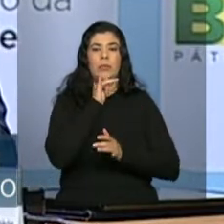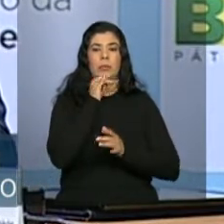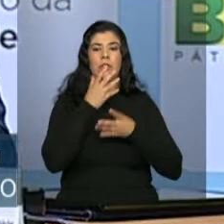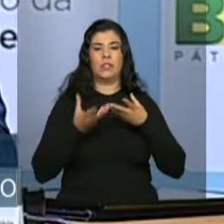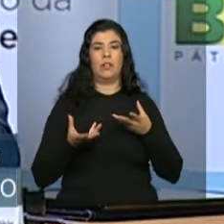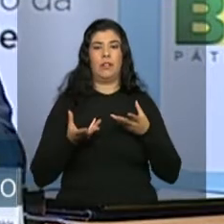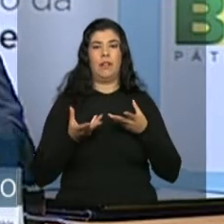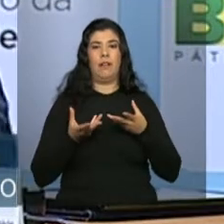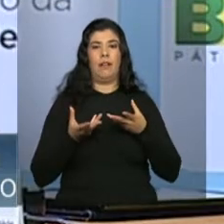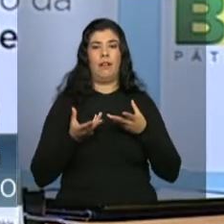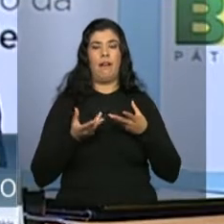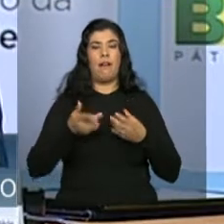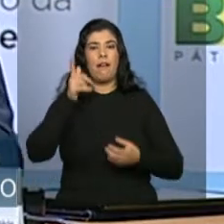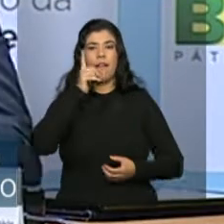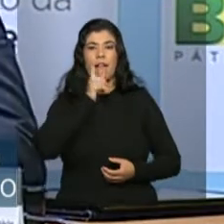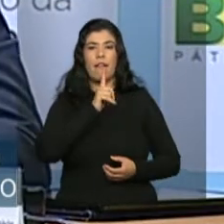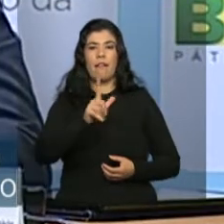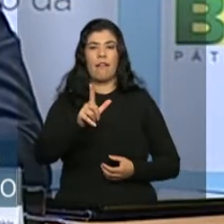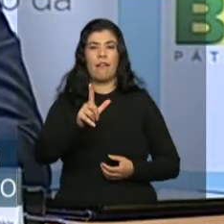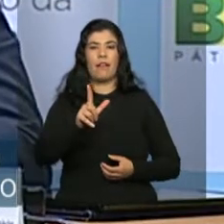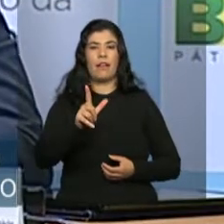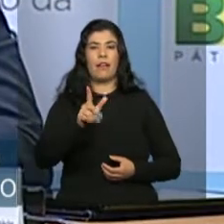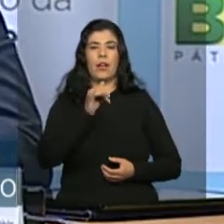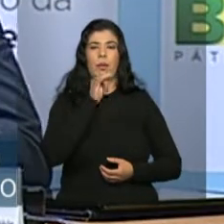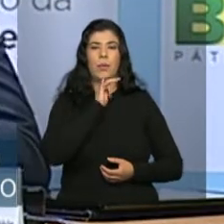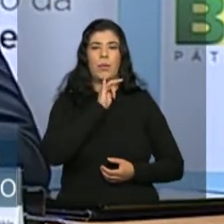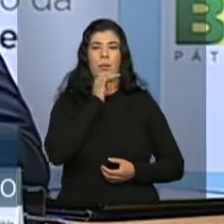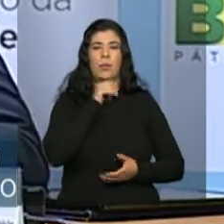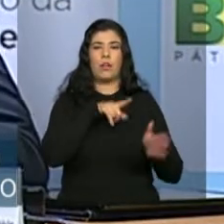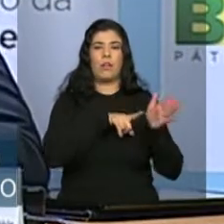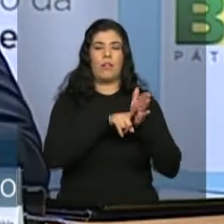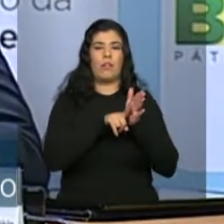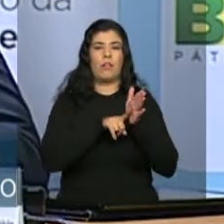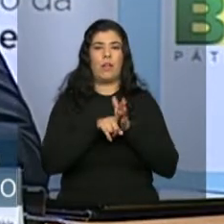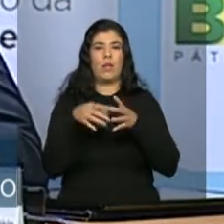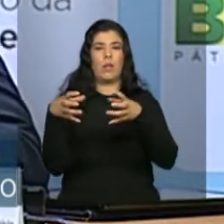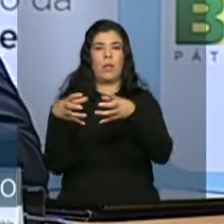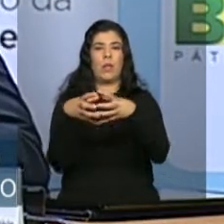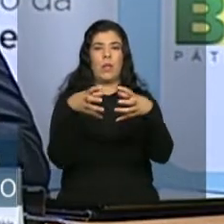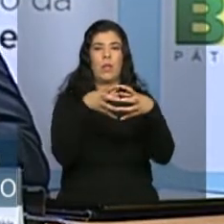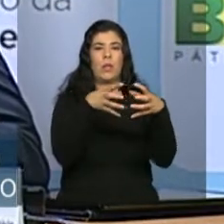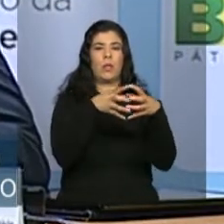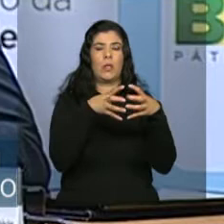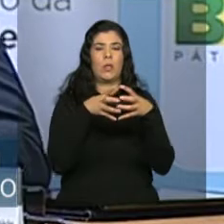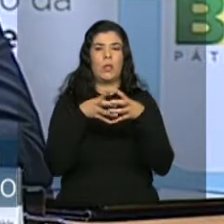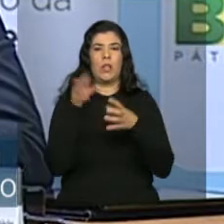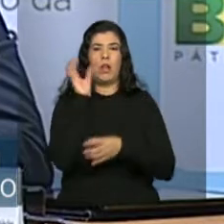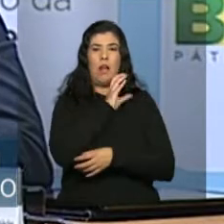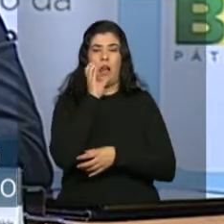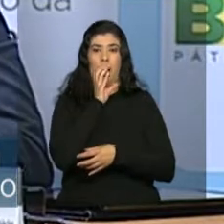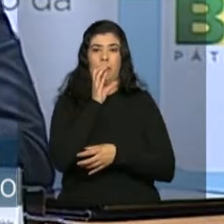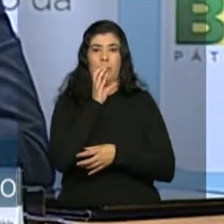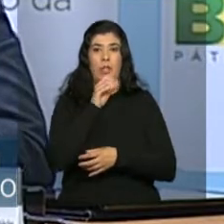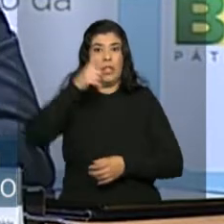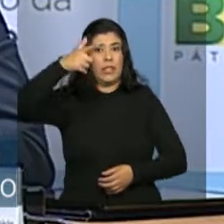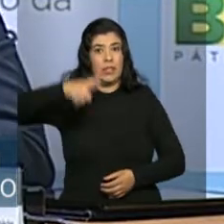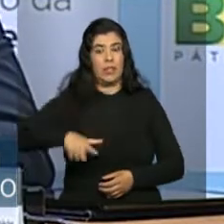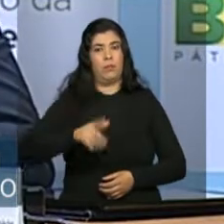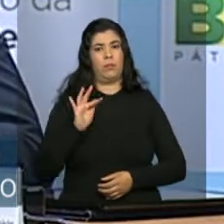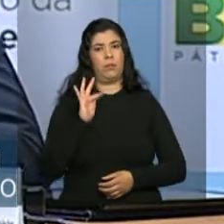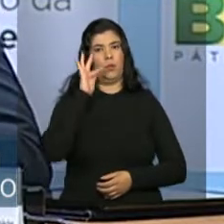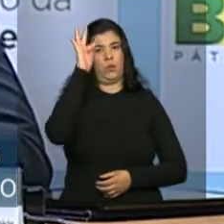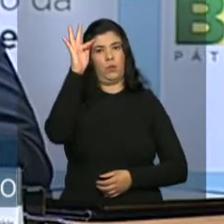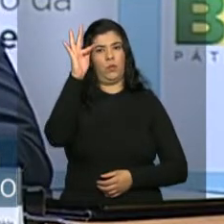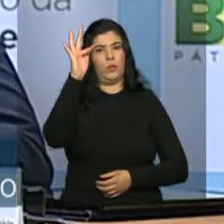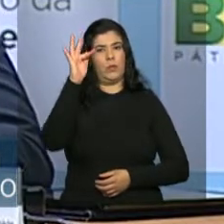clone da ganhavam Face né Essa essa análise conjunta administrativa rápida e setra e depois no